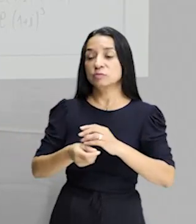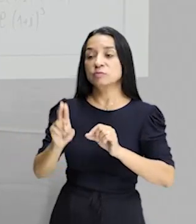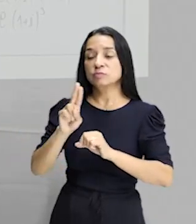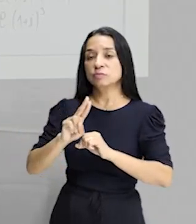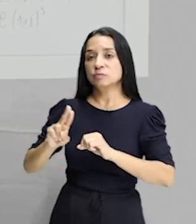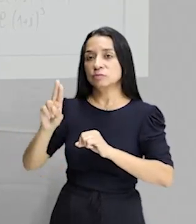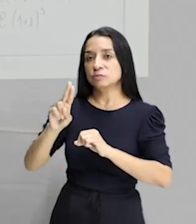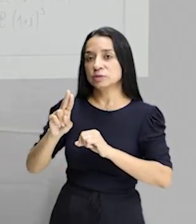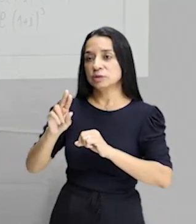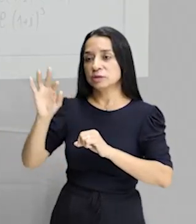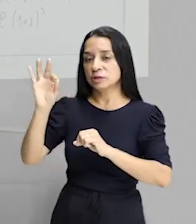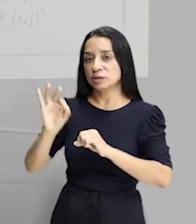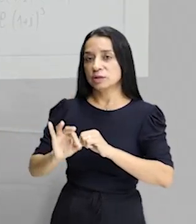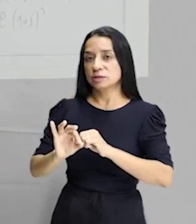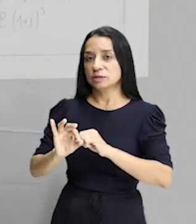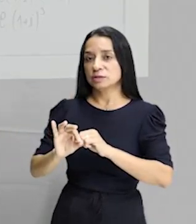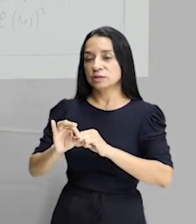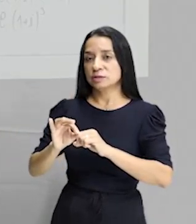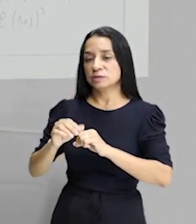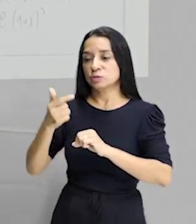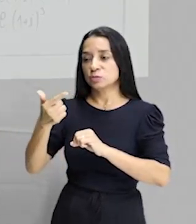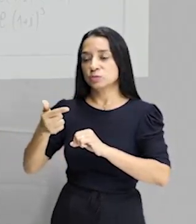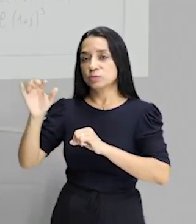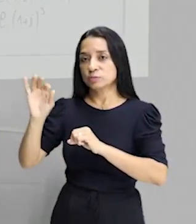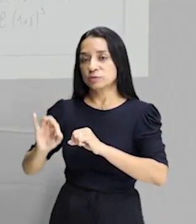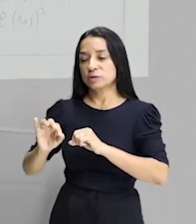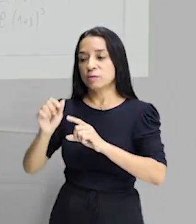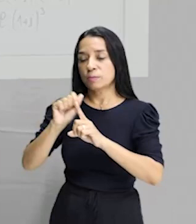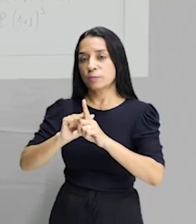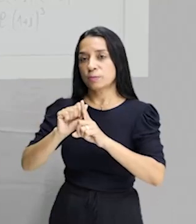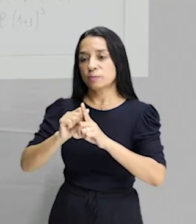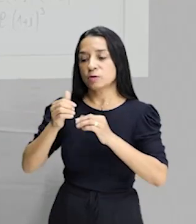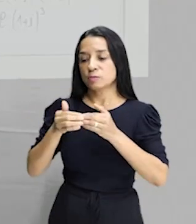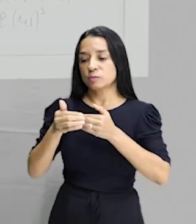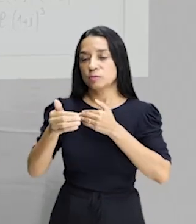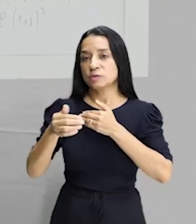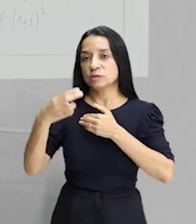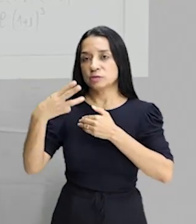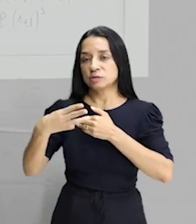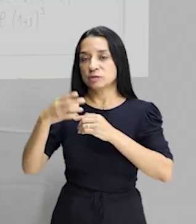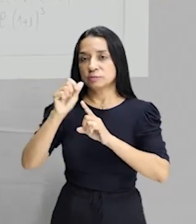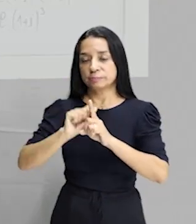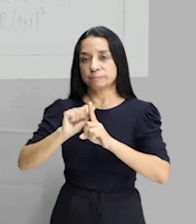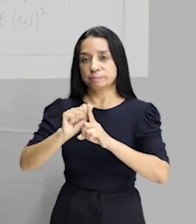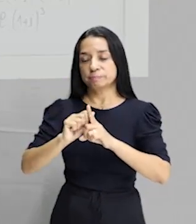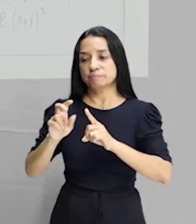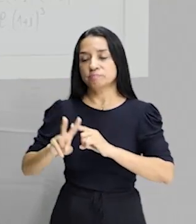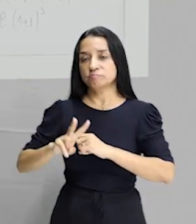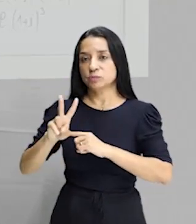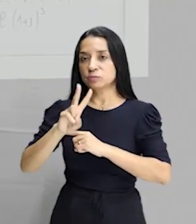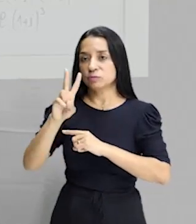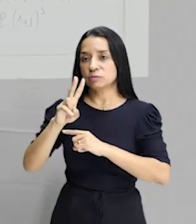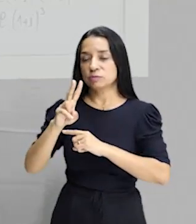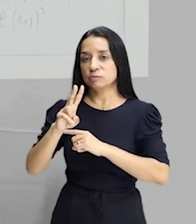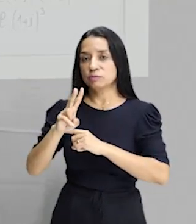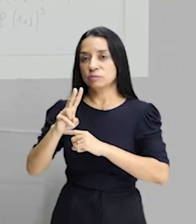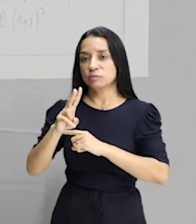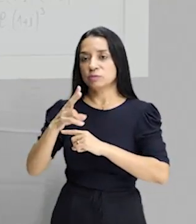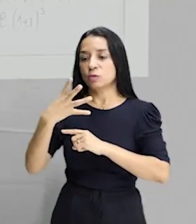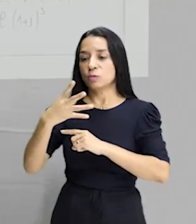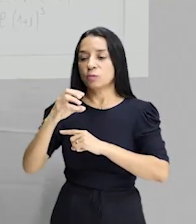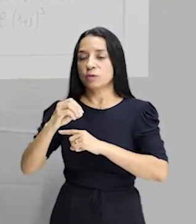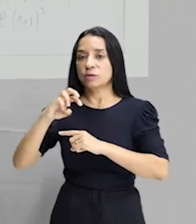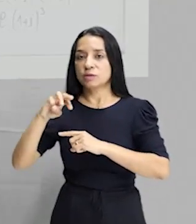três meses certo então esse esse valor aqui é o capital né 40 mil